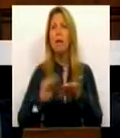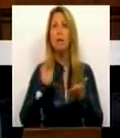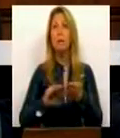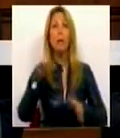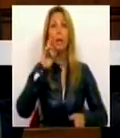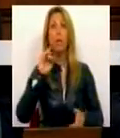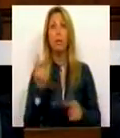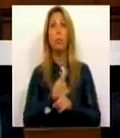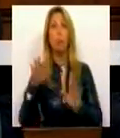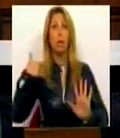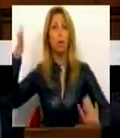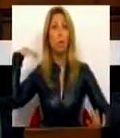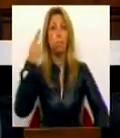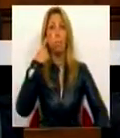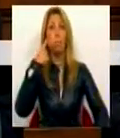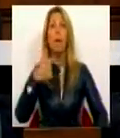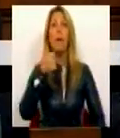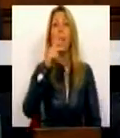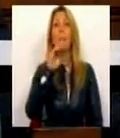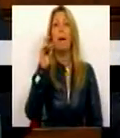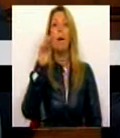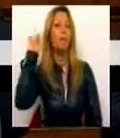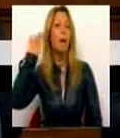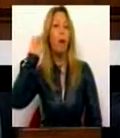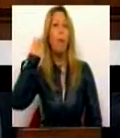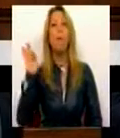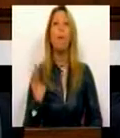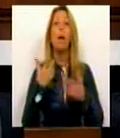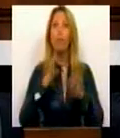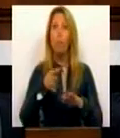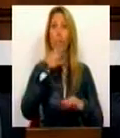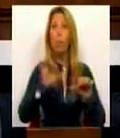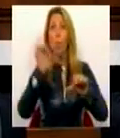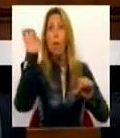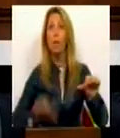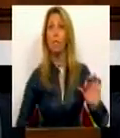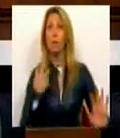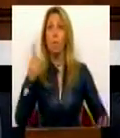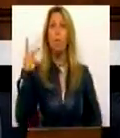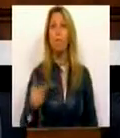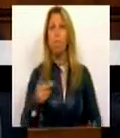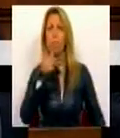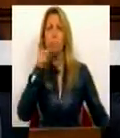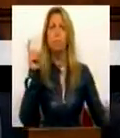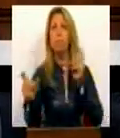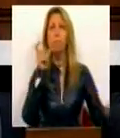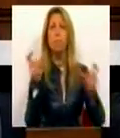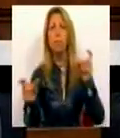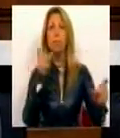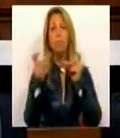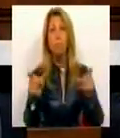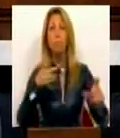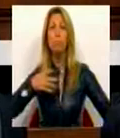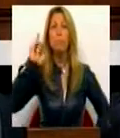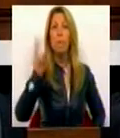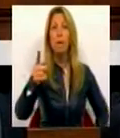foi durante algum tempo, de Barack Obama, também fez uma intervenção muito violenta, aliás, do ponto de vista verbal, a exigir dos